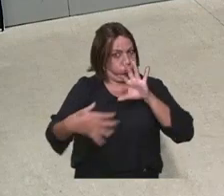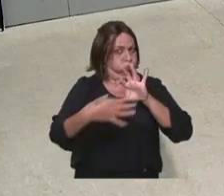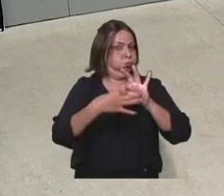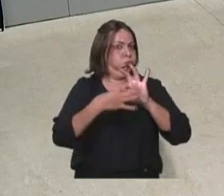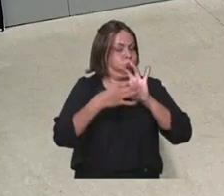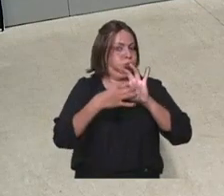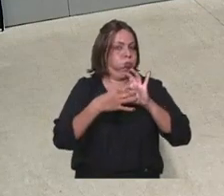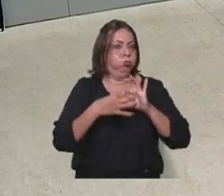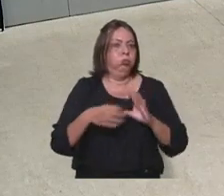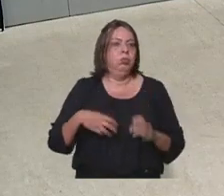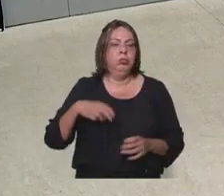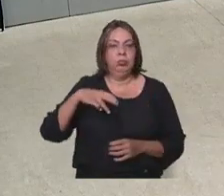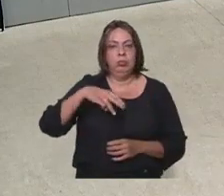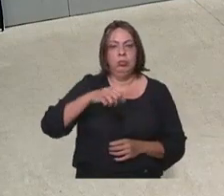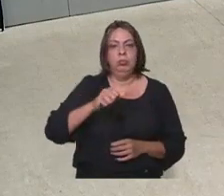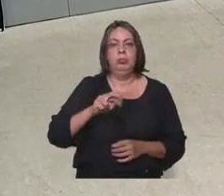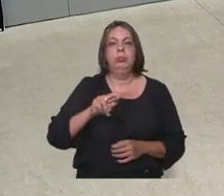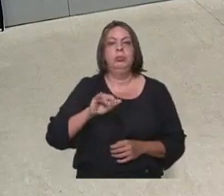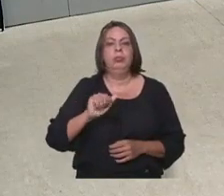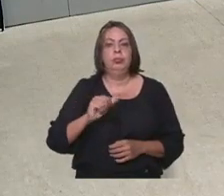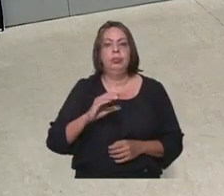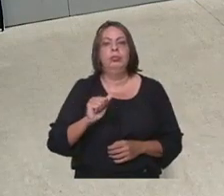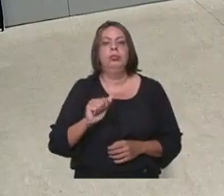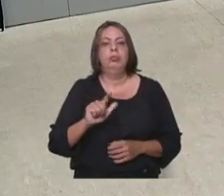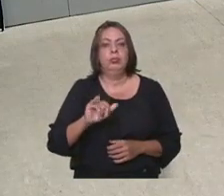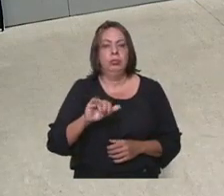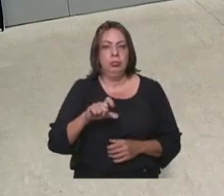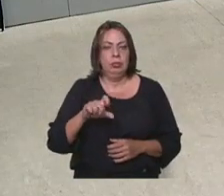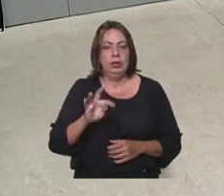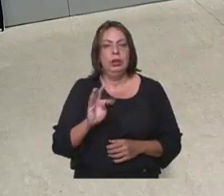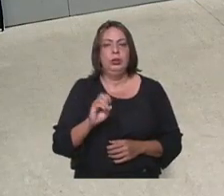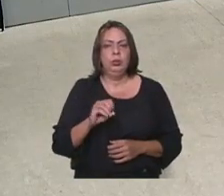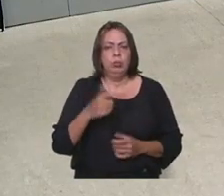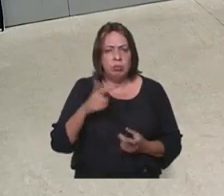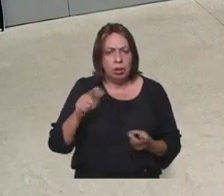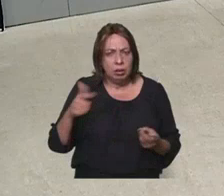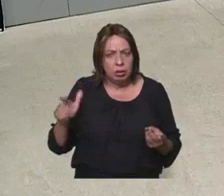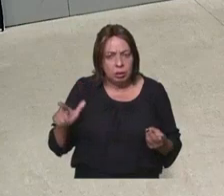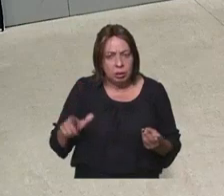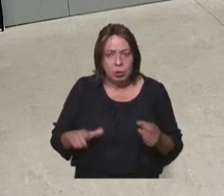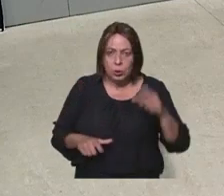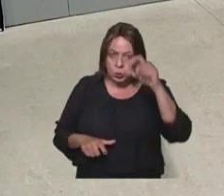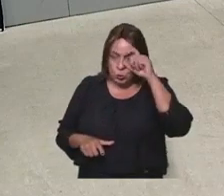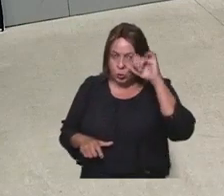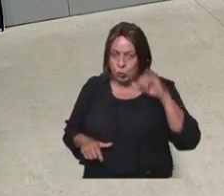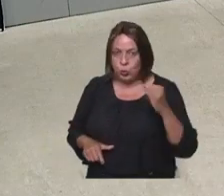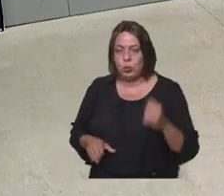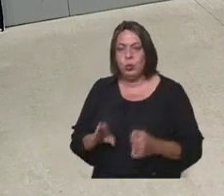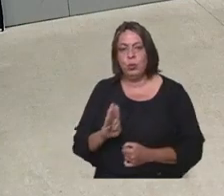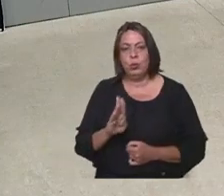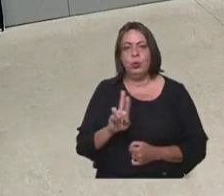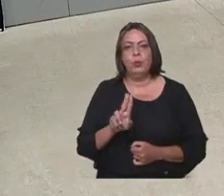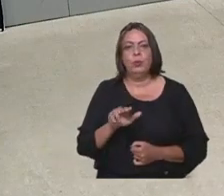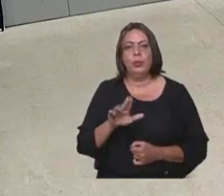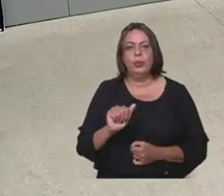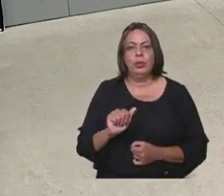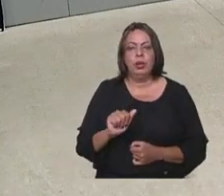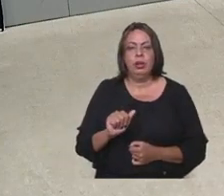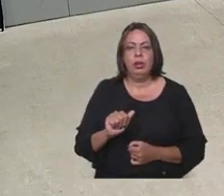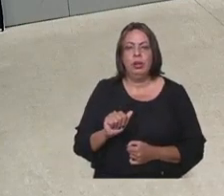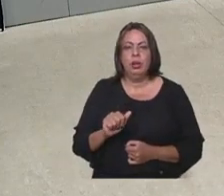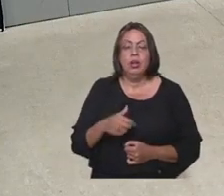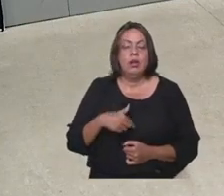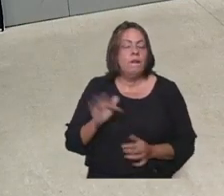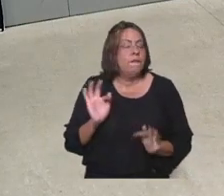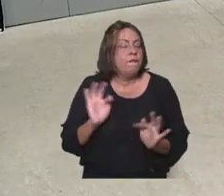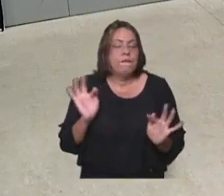sintonizada. Maria Calisto, Jéssica Adelmo. Tem mais aí, Júnior? Tem a Bruna do bairro São Conrado, tá dizendo, ó, sou